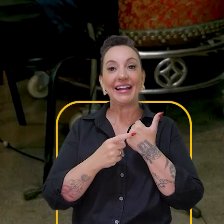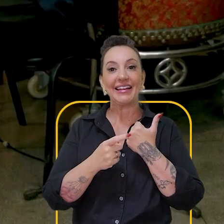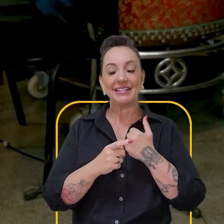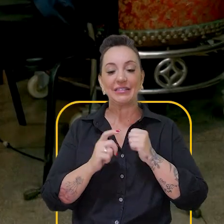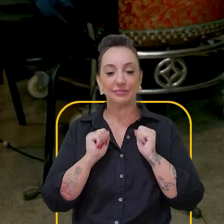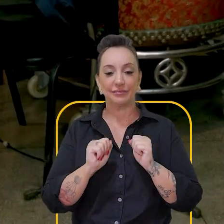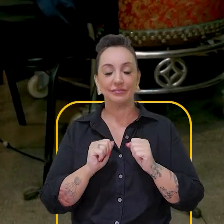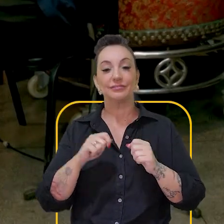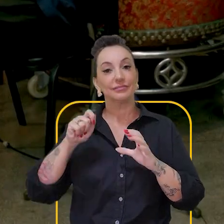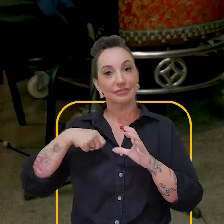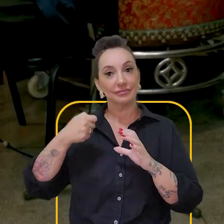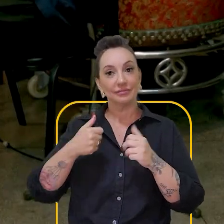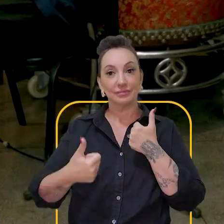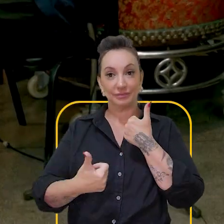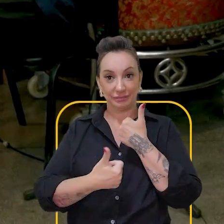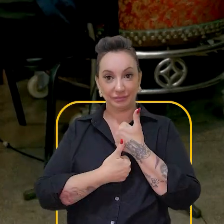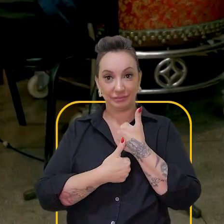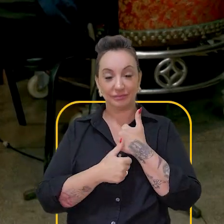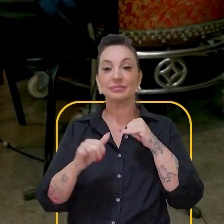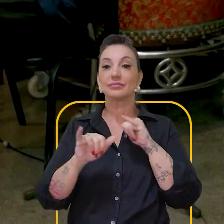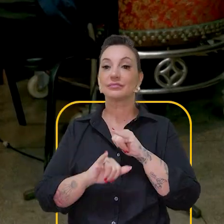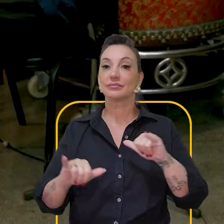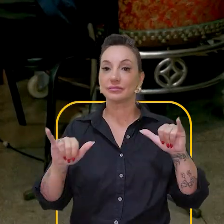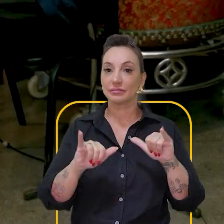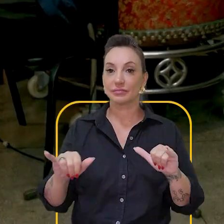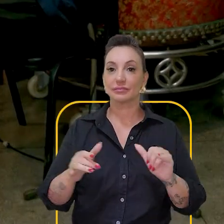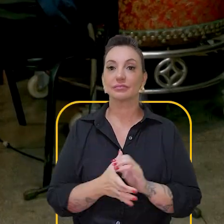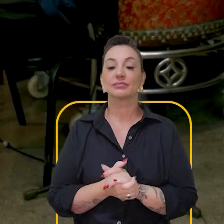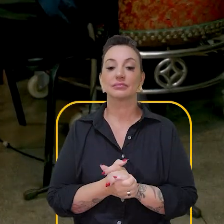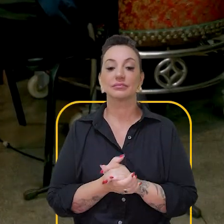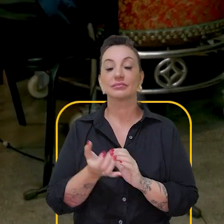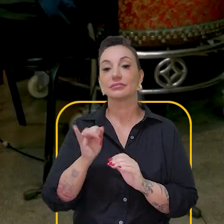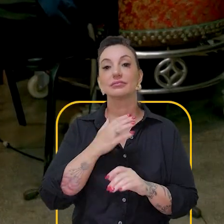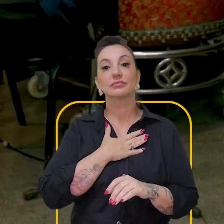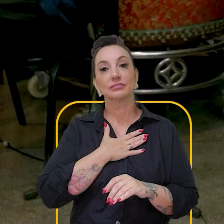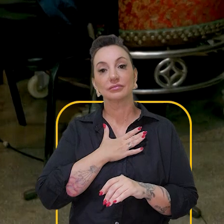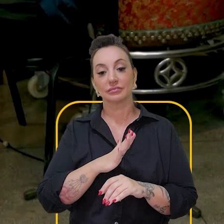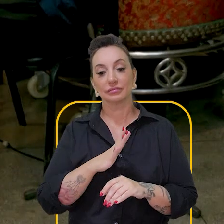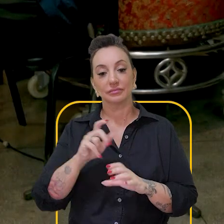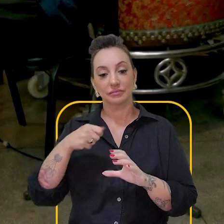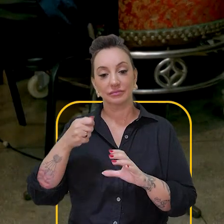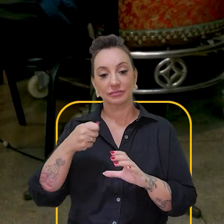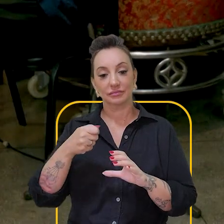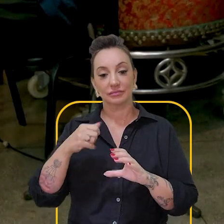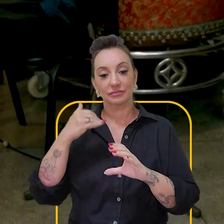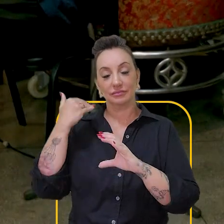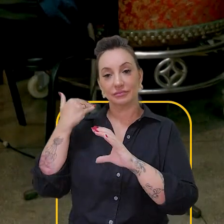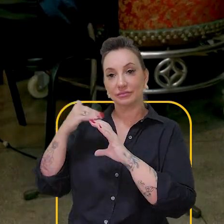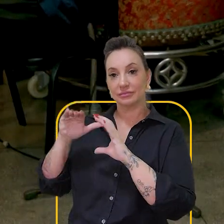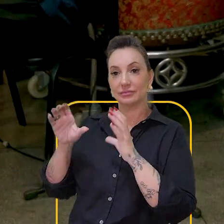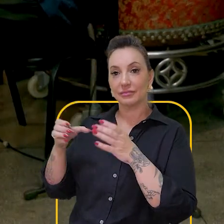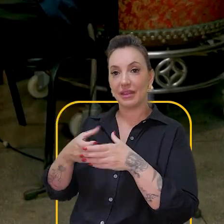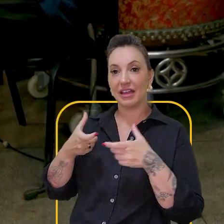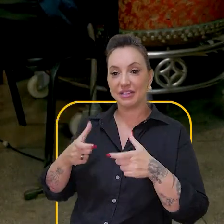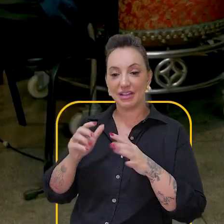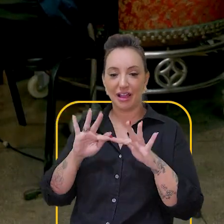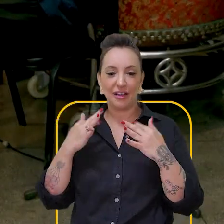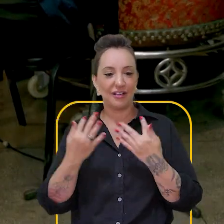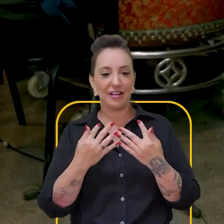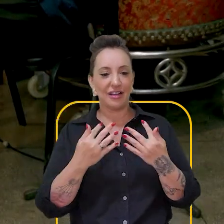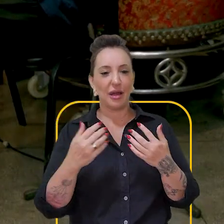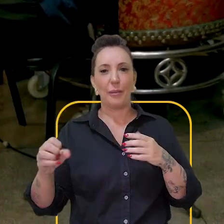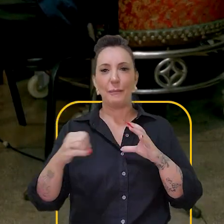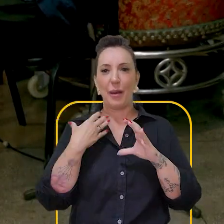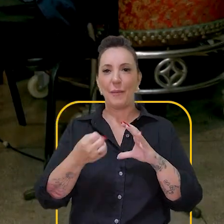po clica nesse vídeo dá um joinha compartilha né se você não gostar do vídeo pega esse vídeo Então manda lá para aquele grupo chato da sua